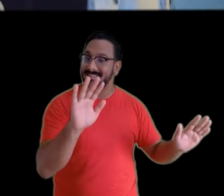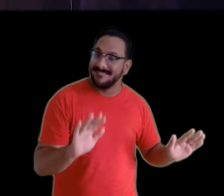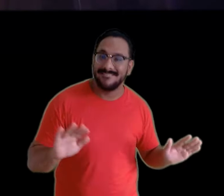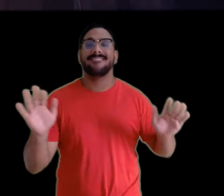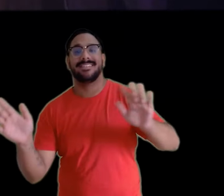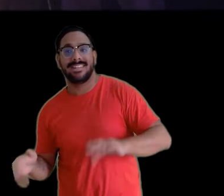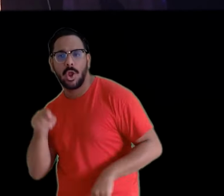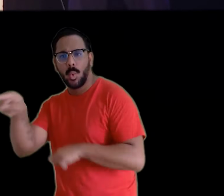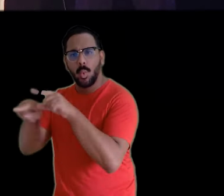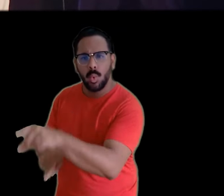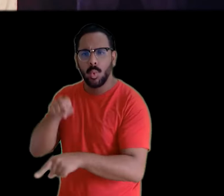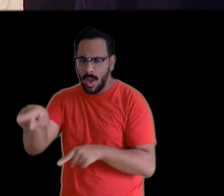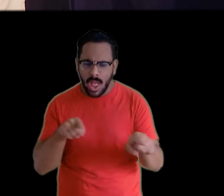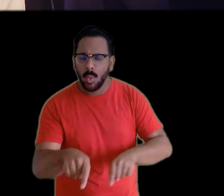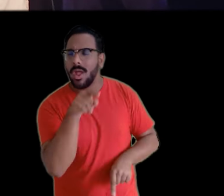Cutuca!